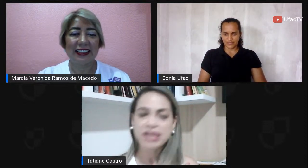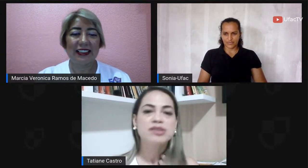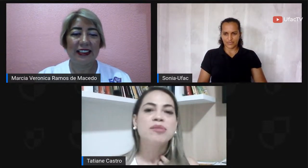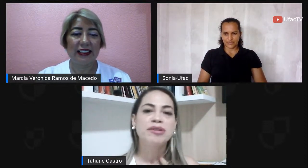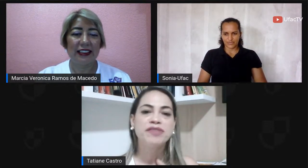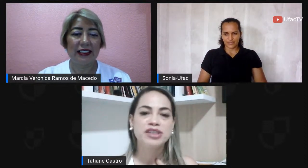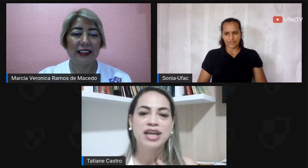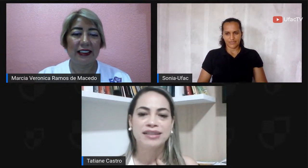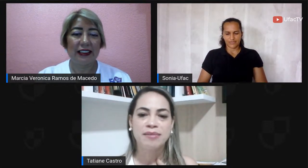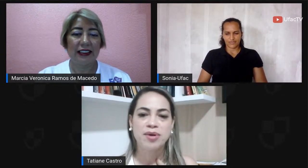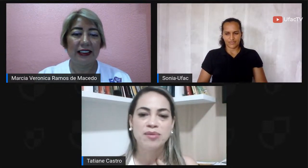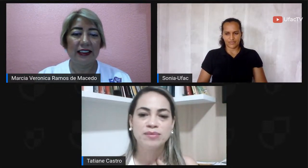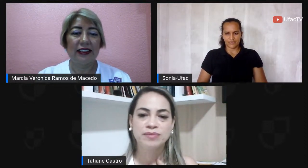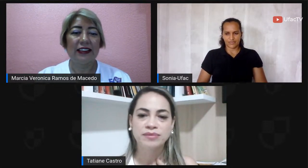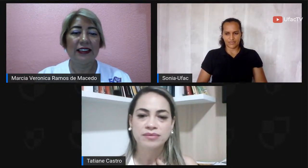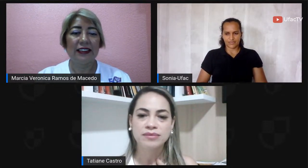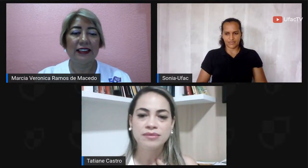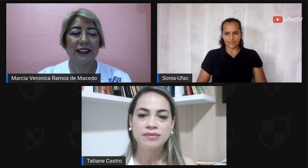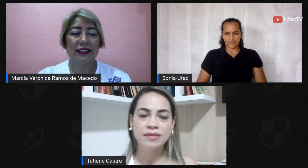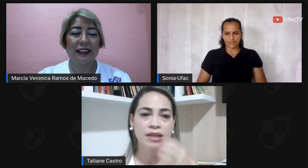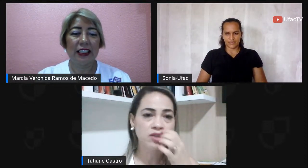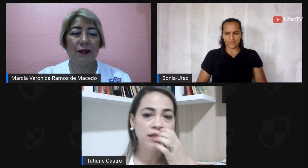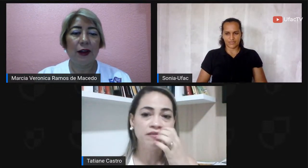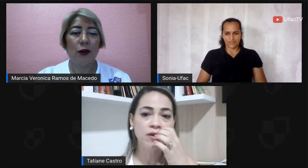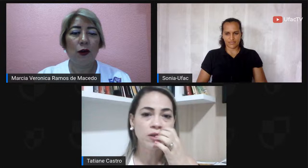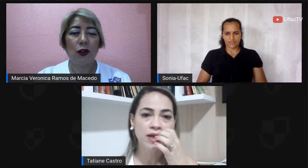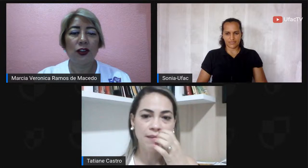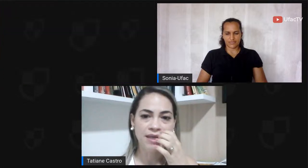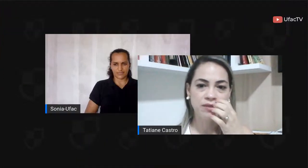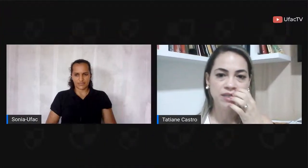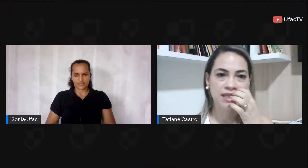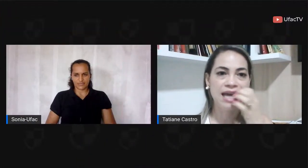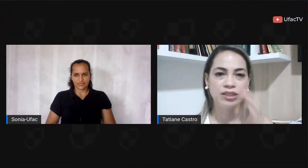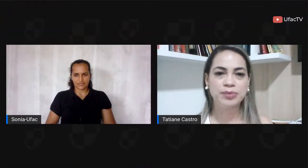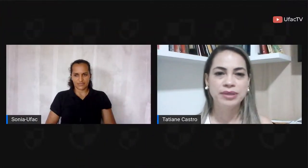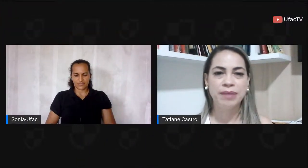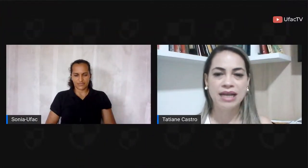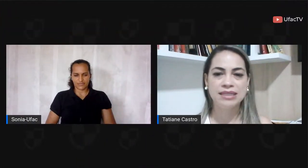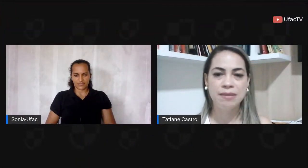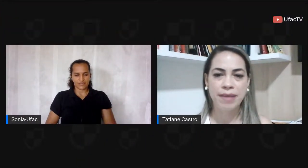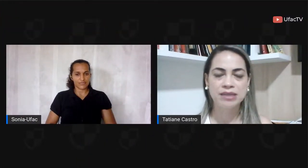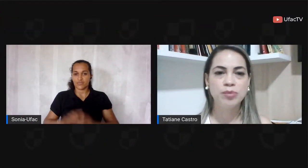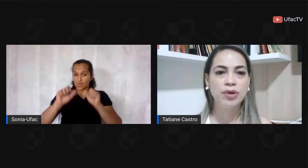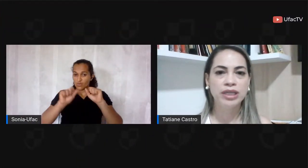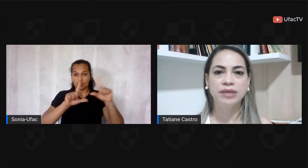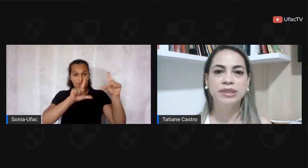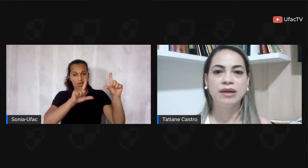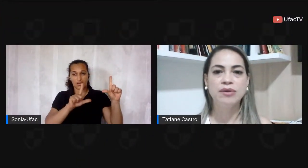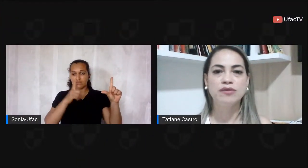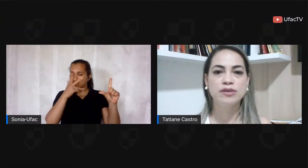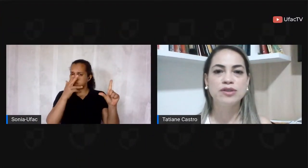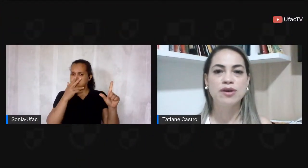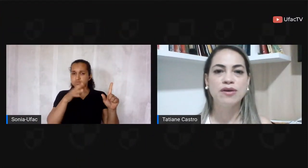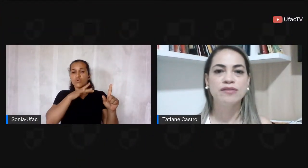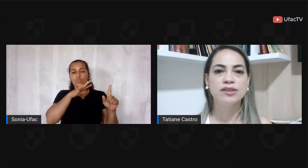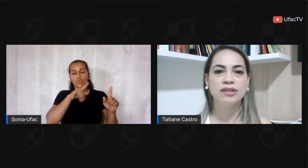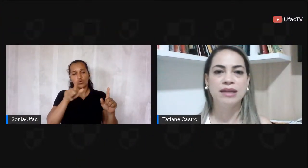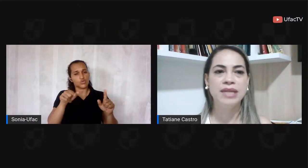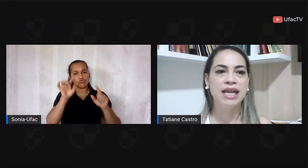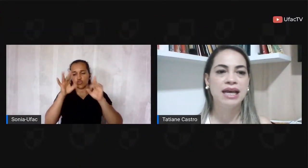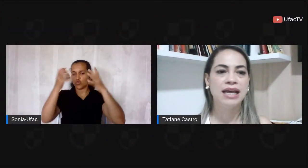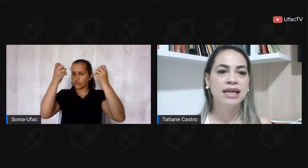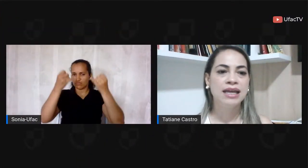rapidamente, só para fechar, está bom? Acho que nem vou colocar mais um slide, porque parece que pesa um pouquinho. Então, eu vou só